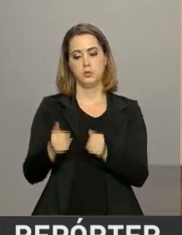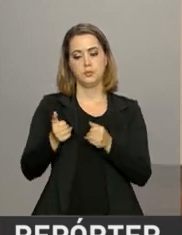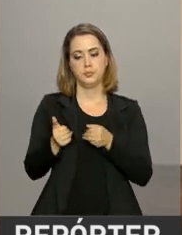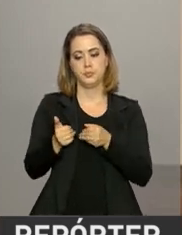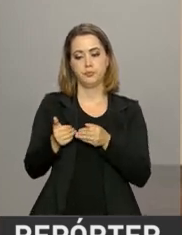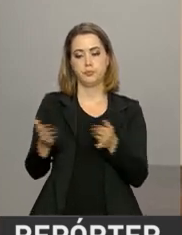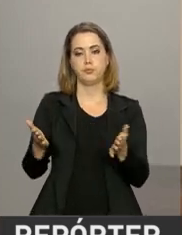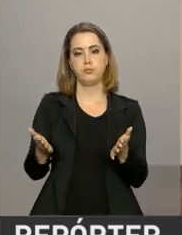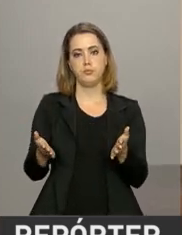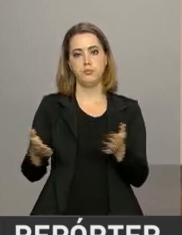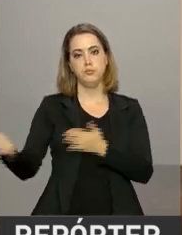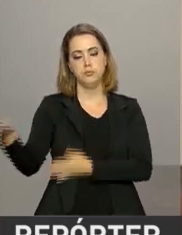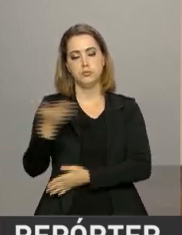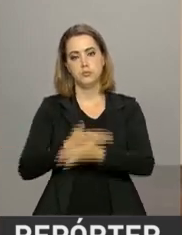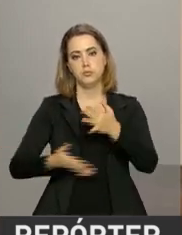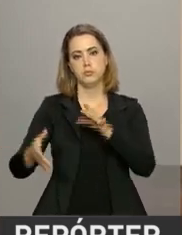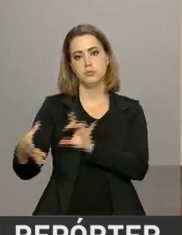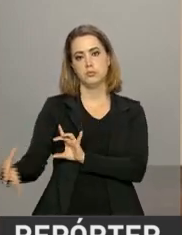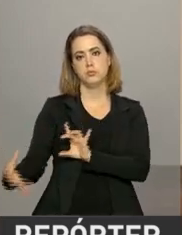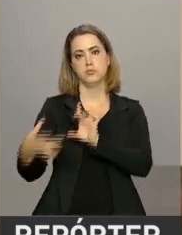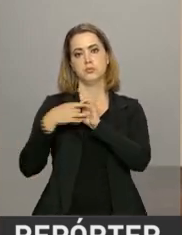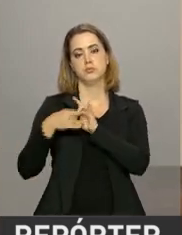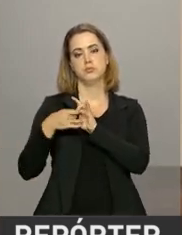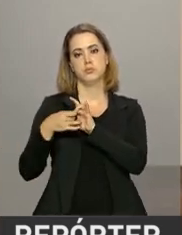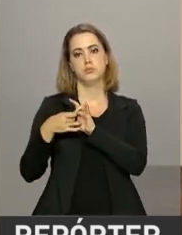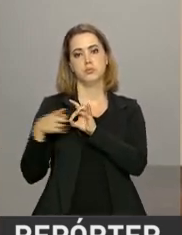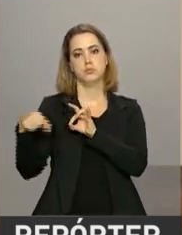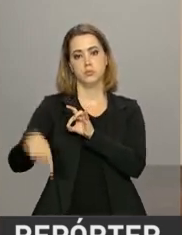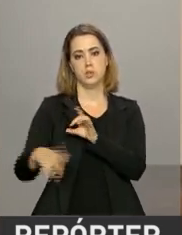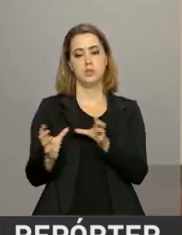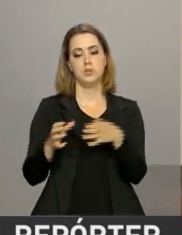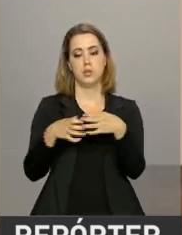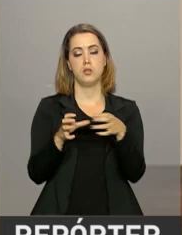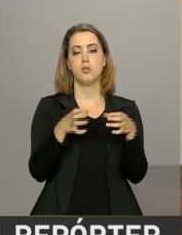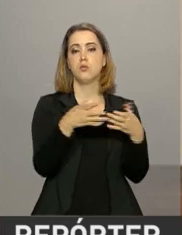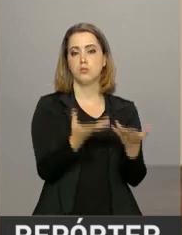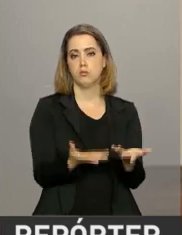ampliar as relações precisamente nessas áreas.